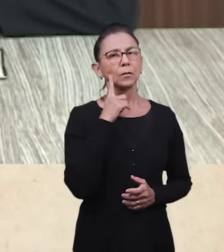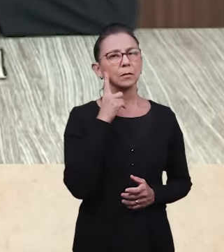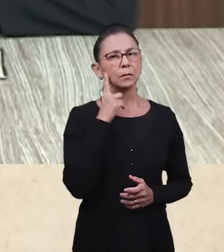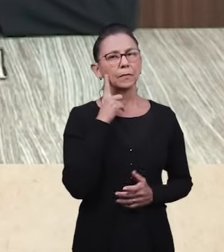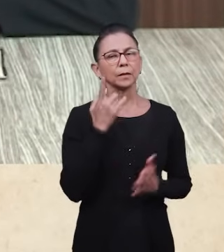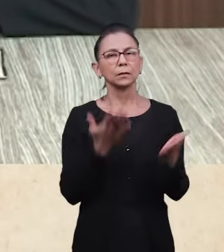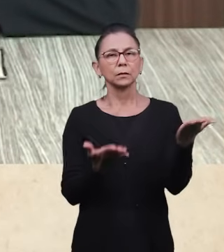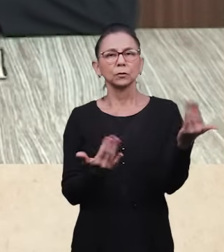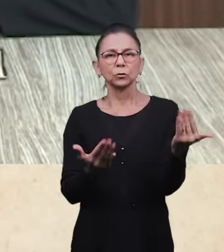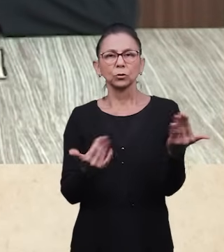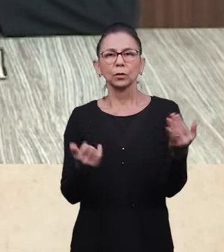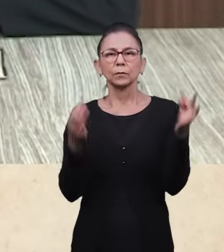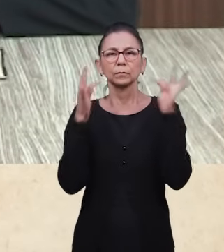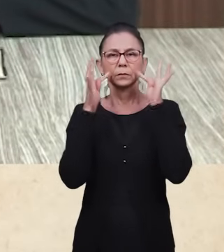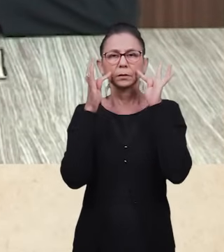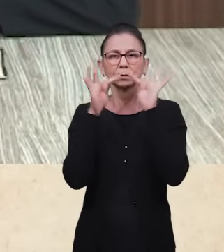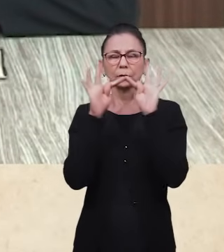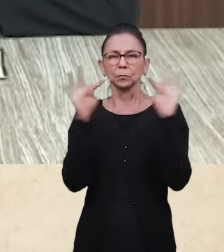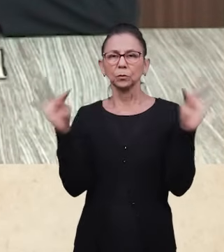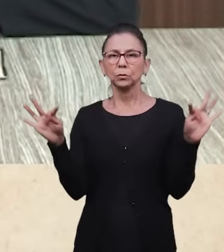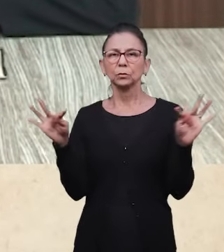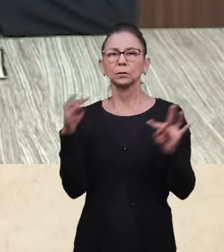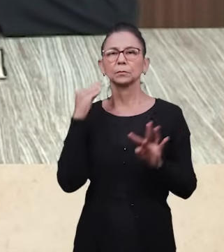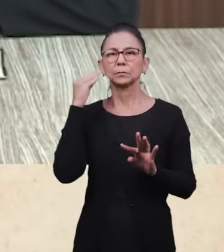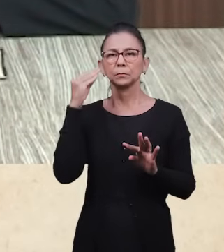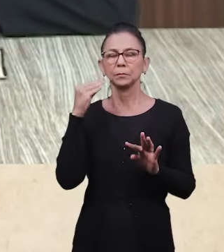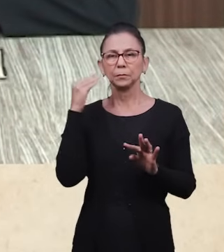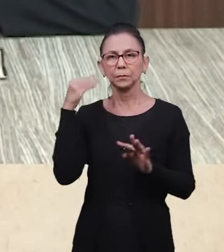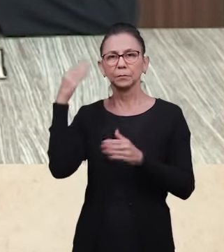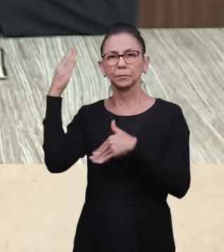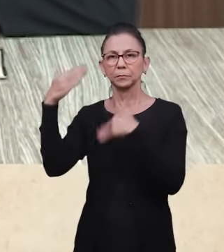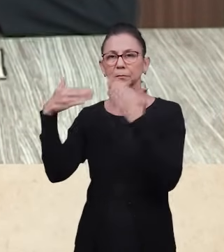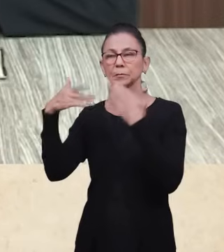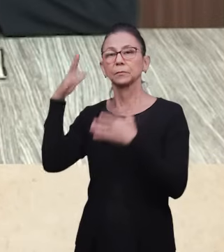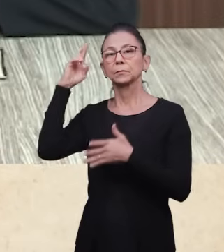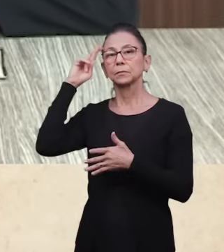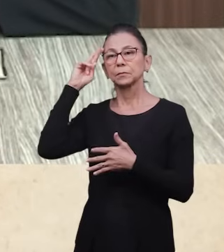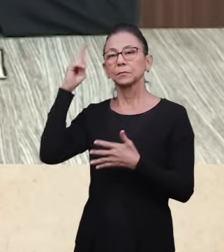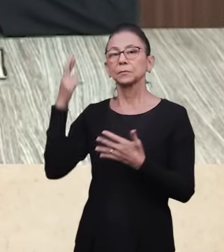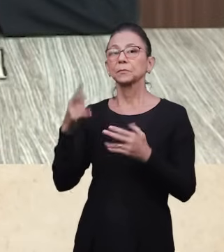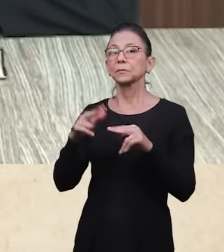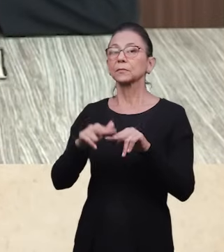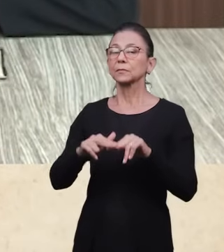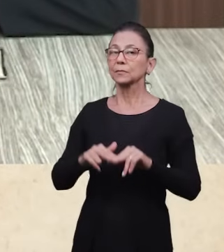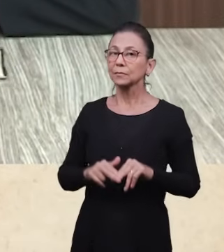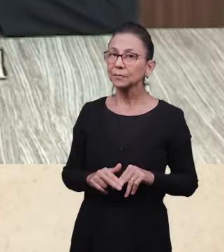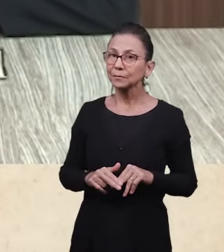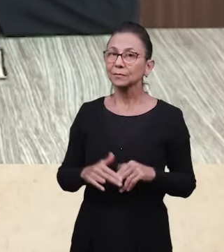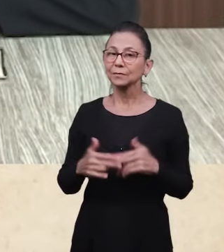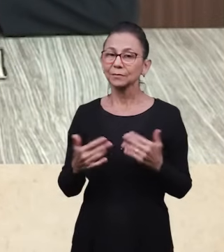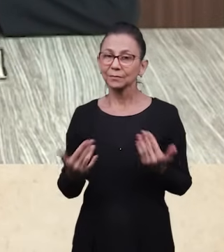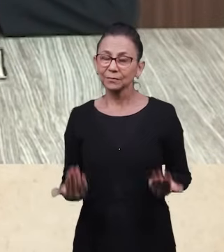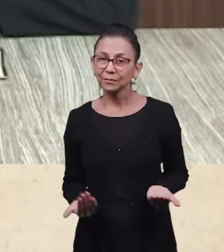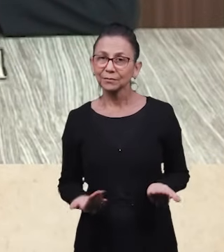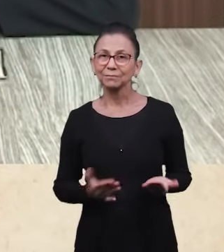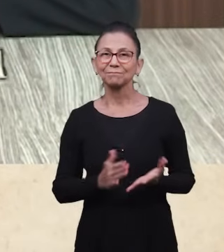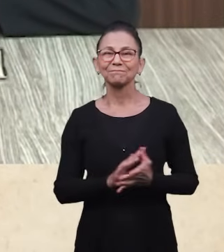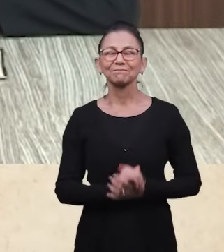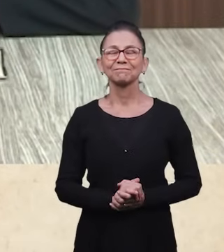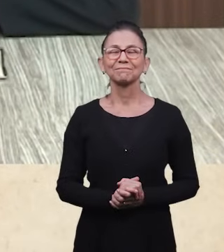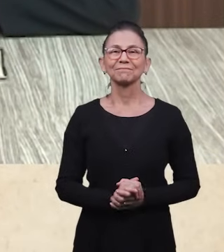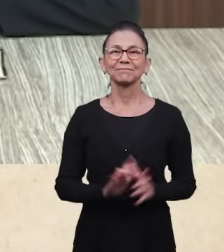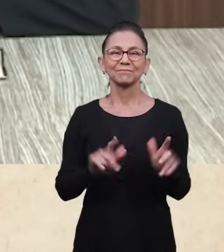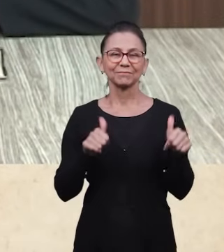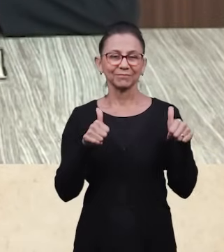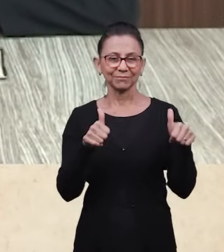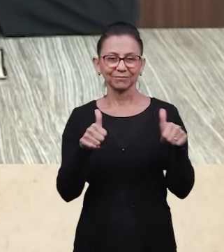têm apresentado nas suas experiências com o Senhor. E é exatamente por isso, jovem, devido a esses elementos que